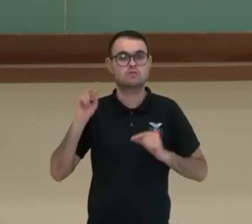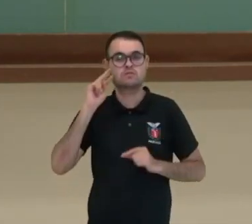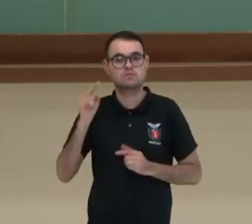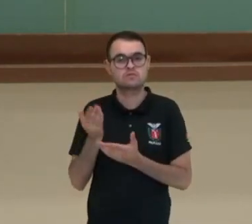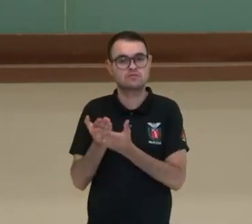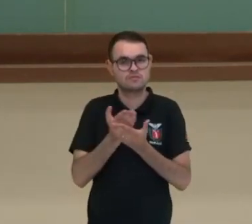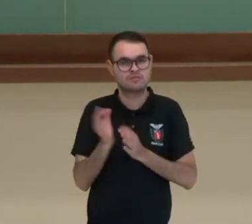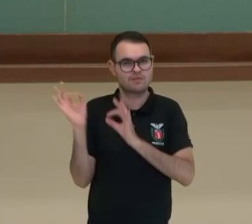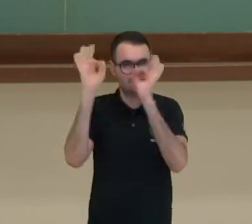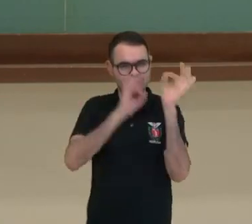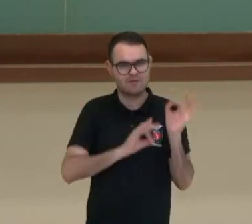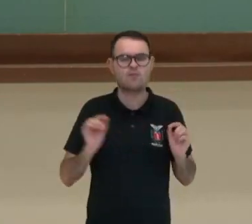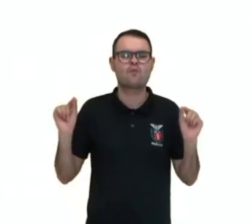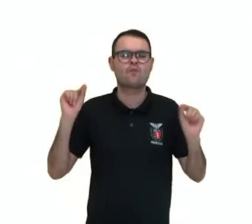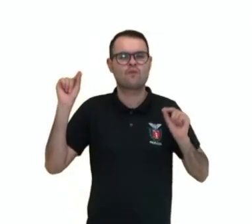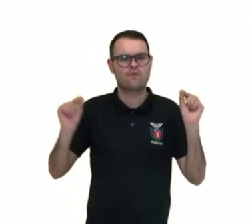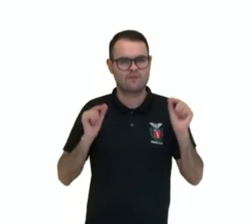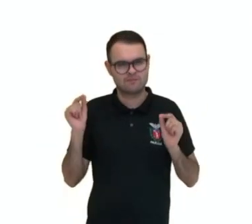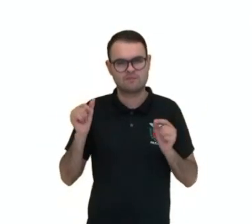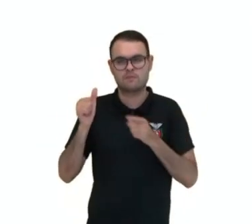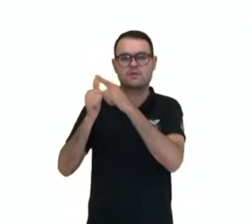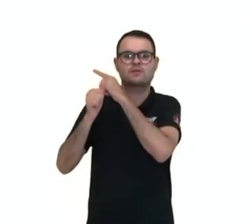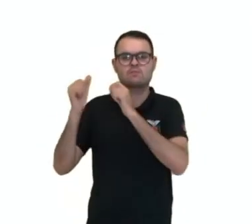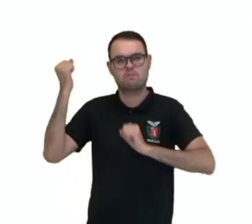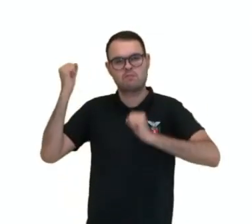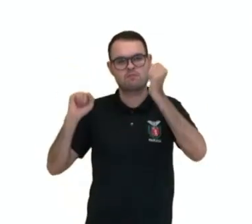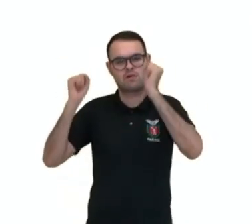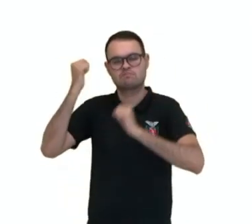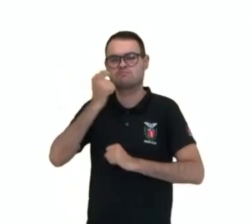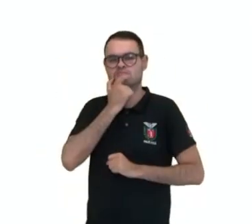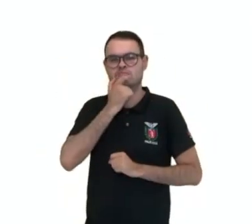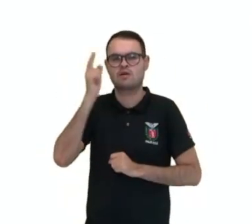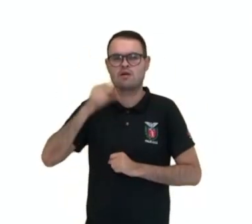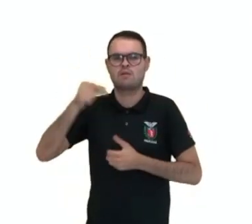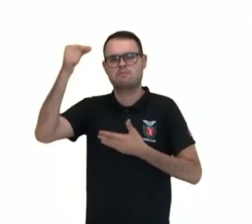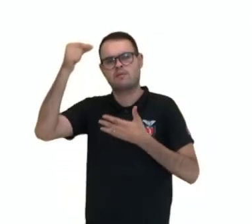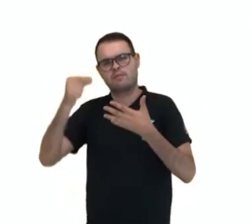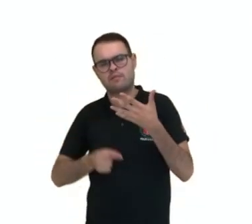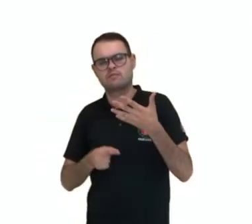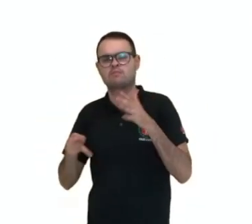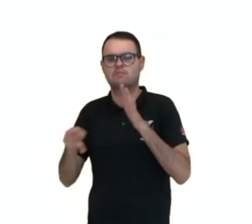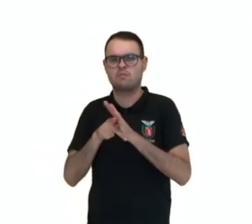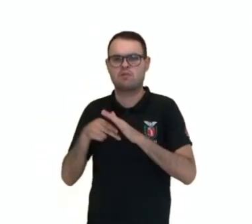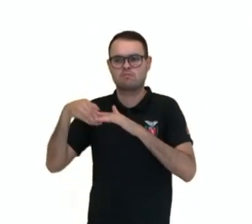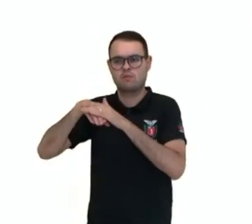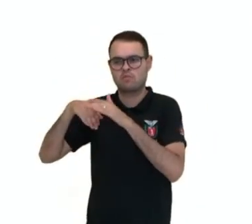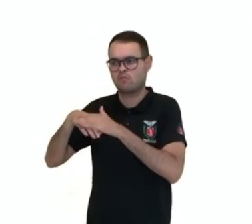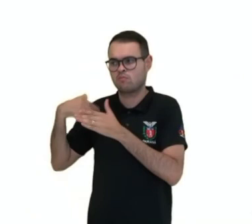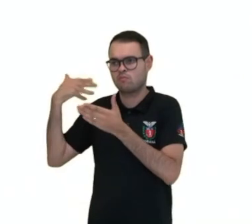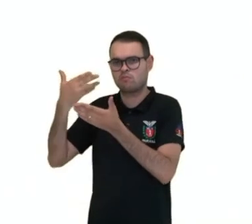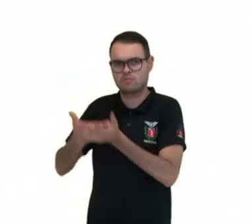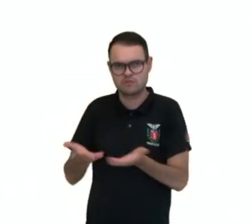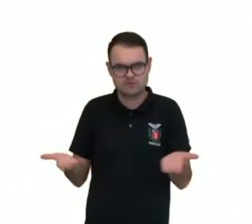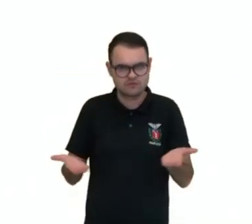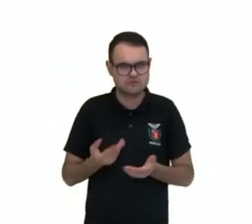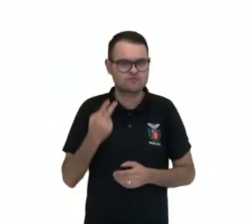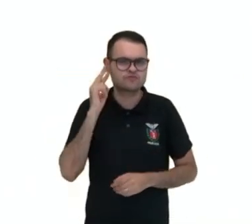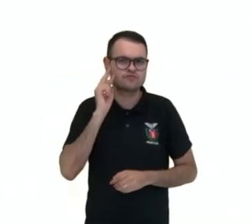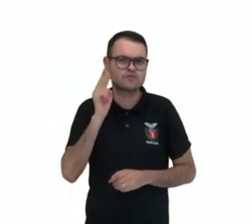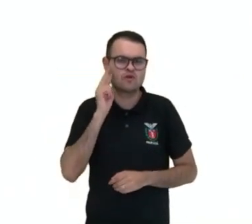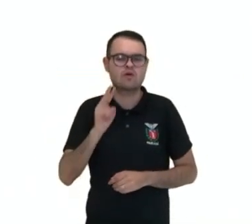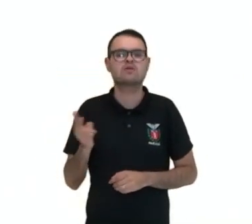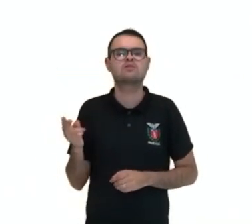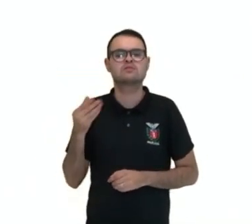nessa aula de hoje? O pioneirismo industrial inglês se deu por uma série de condições acumuladas ao longo de sua história. A necessidade